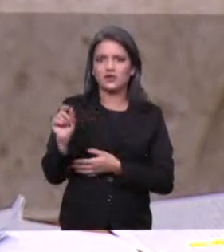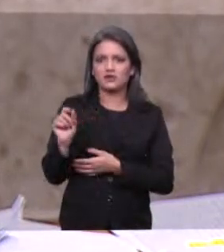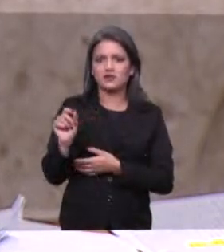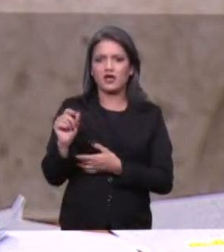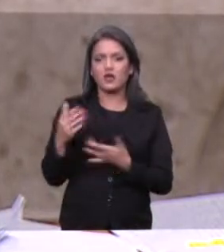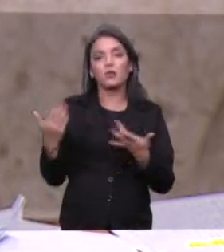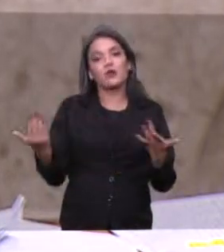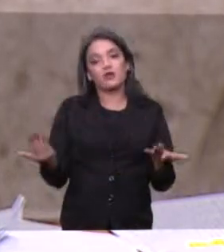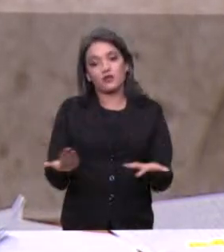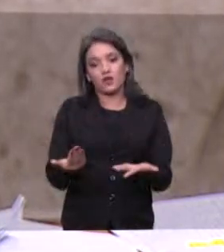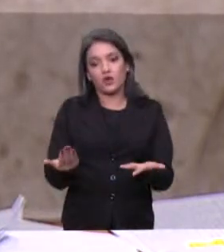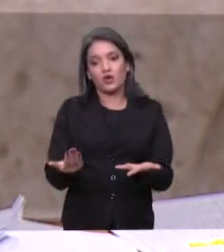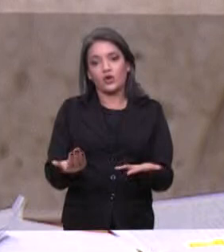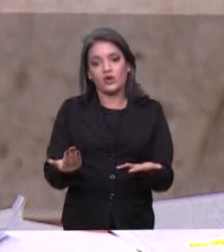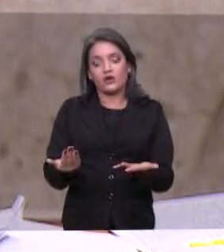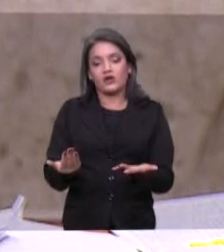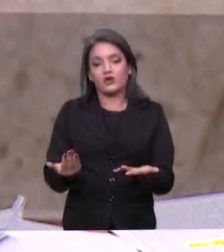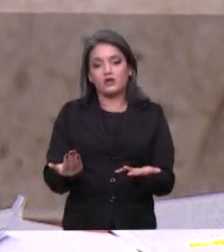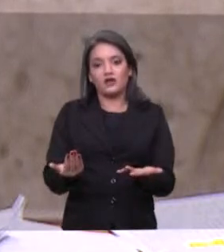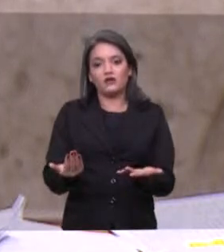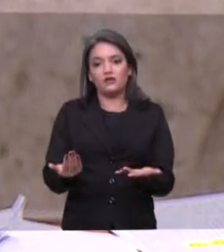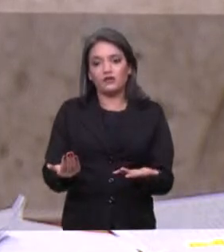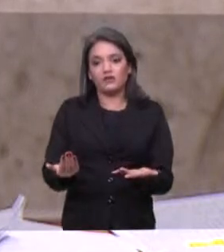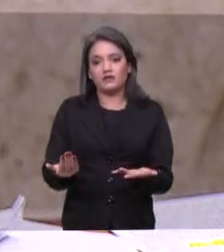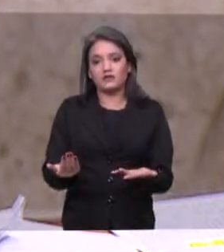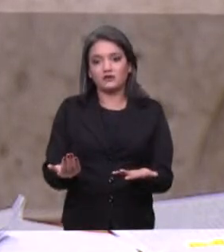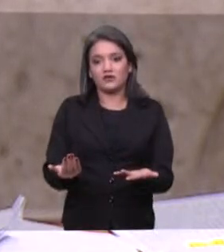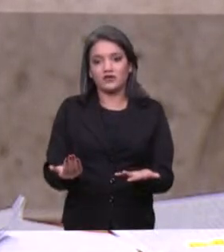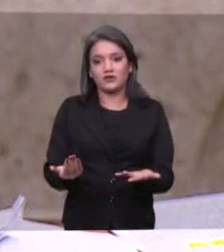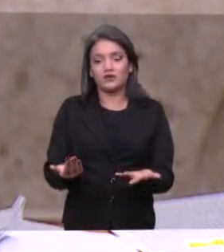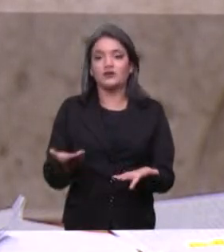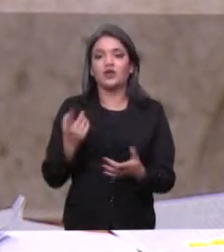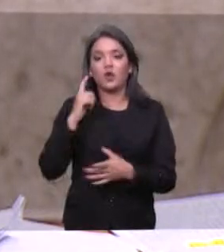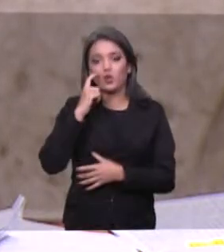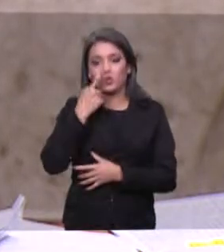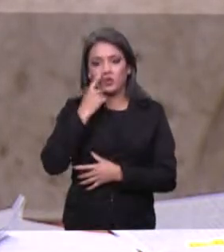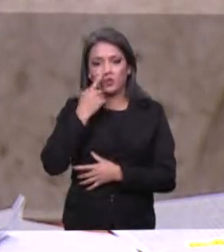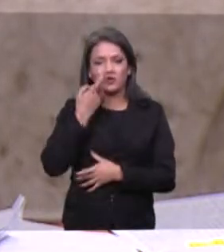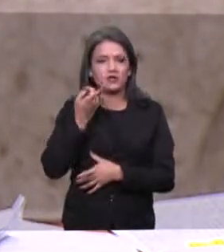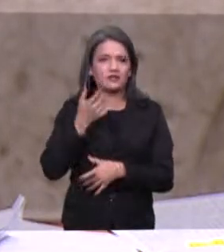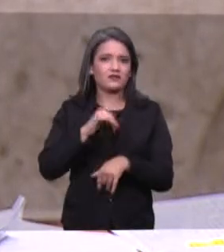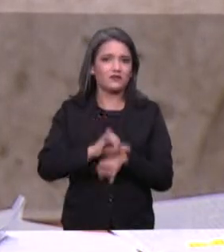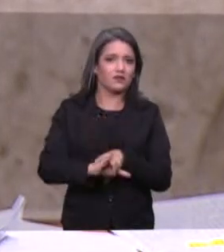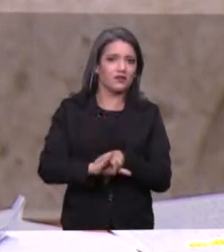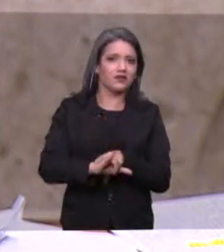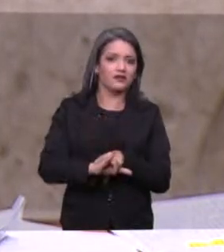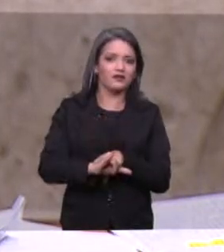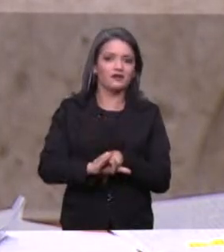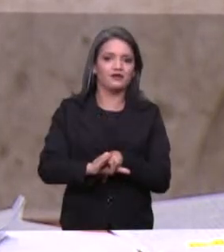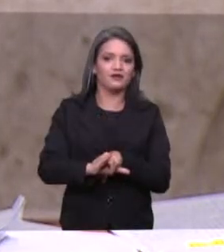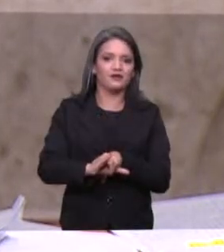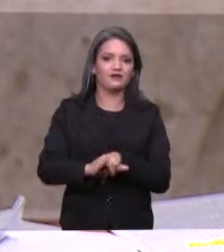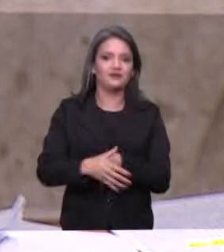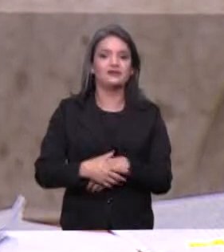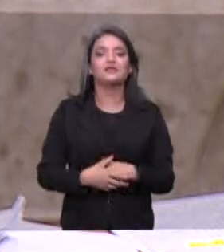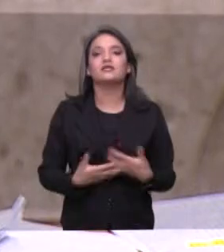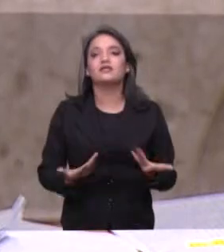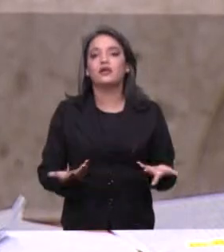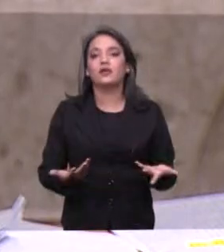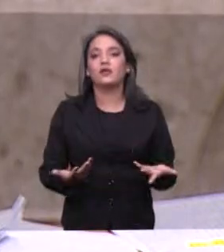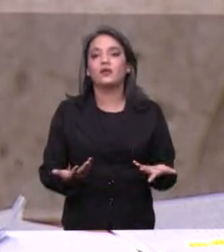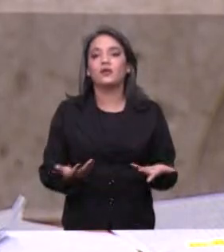a acolher, Vossa Excelência. Ministro Nunes Marques não está.